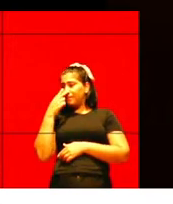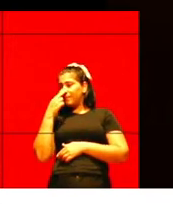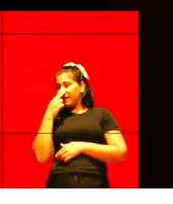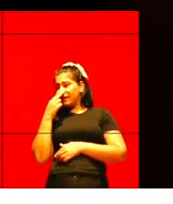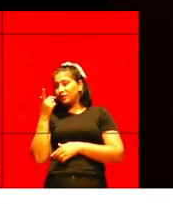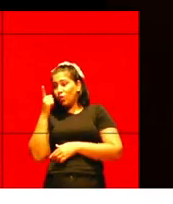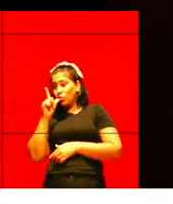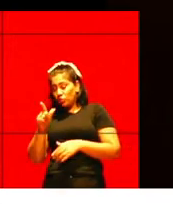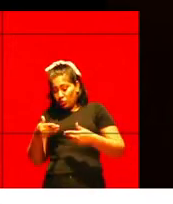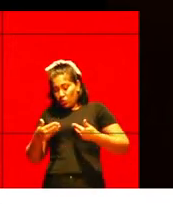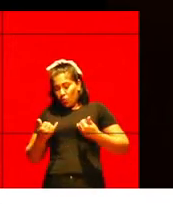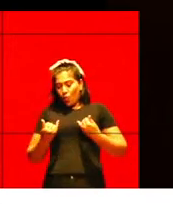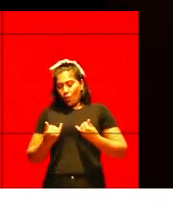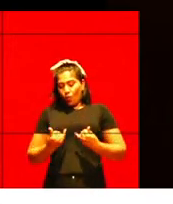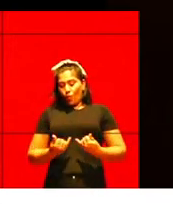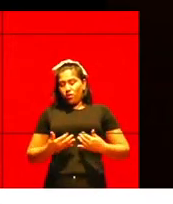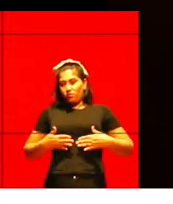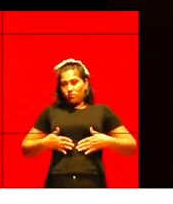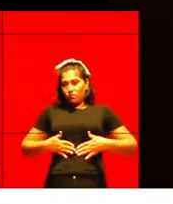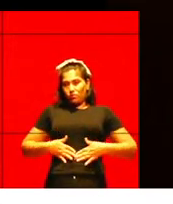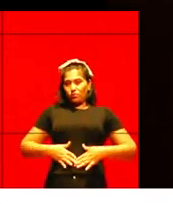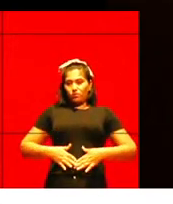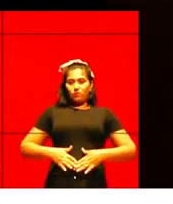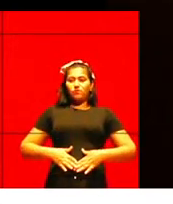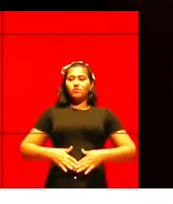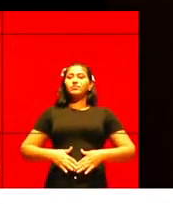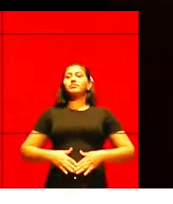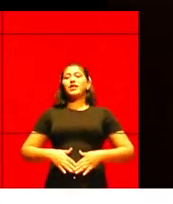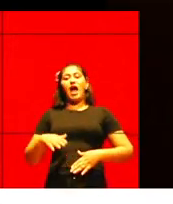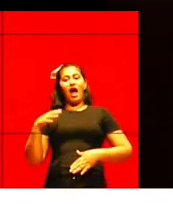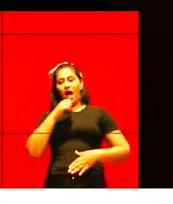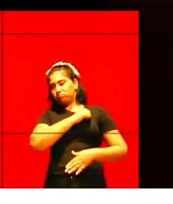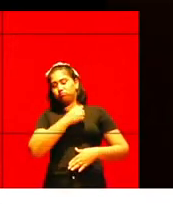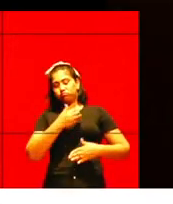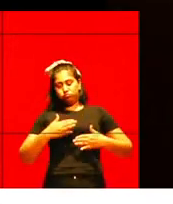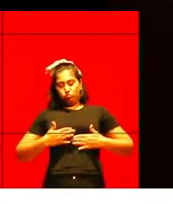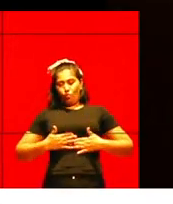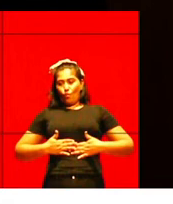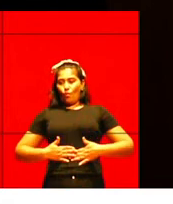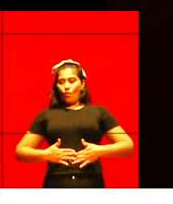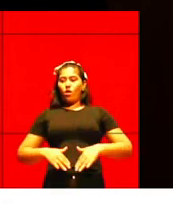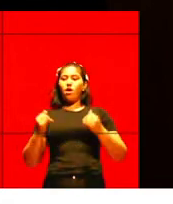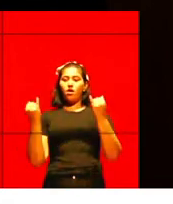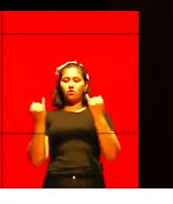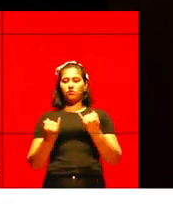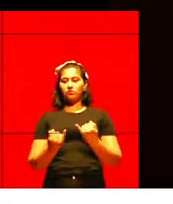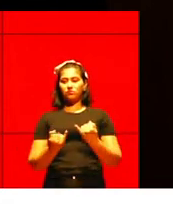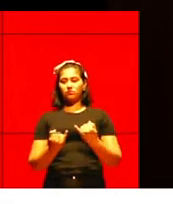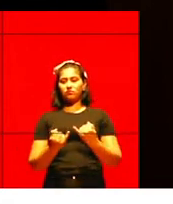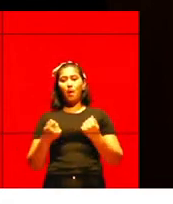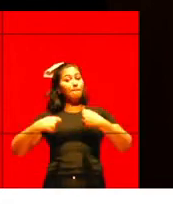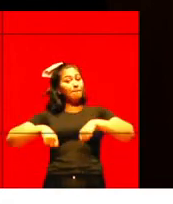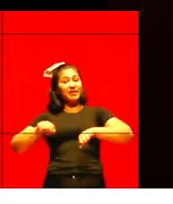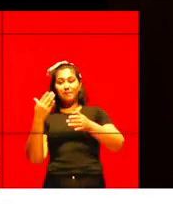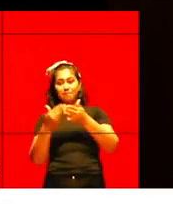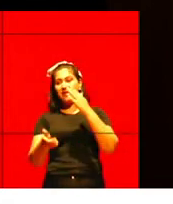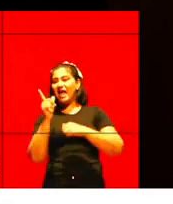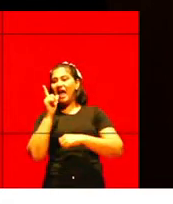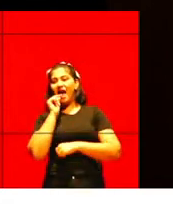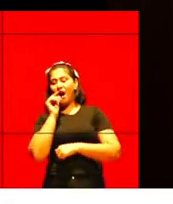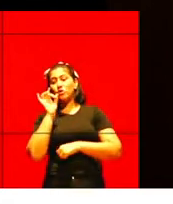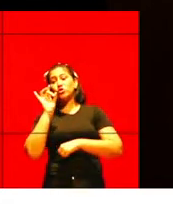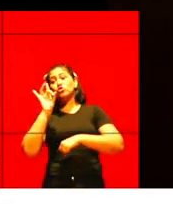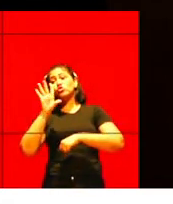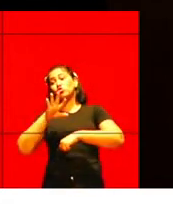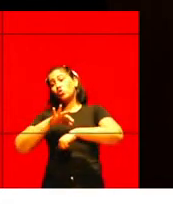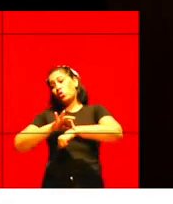carboidrato, está eliminando junto a água, você vai perder um peso maior. Só que você não precisa perder água, você não precisa, aliás, você não